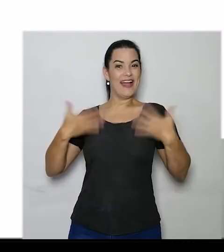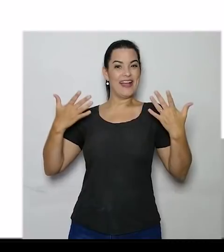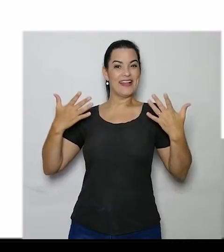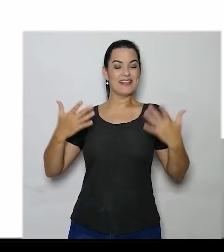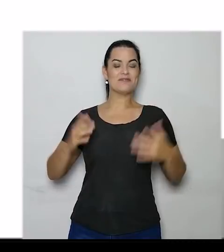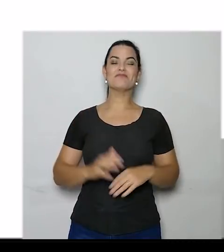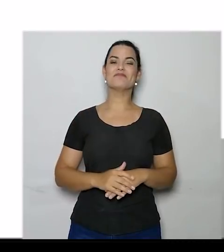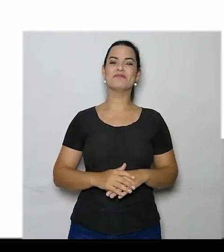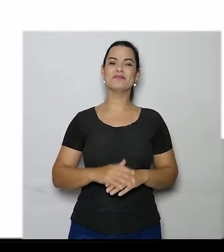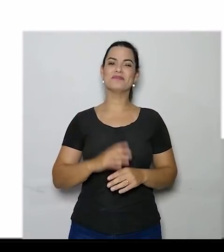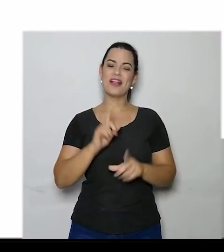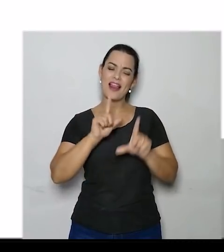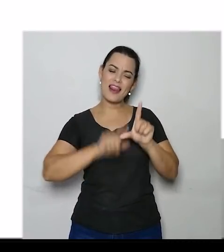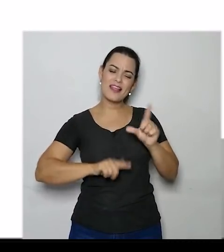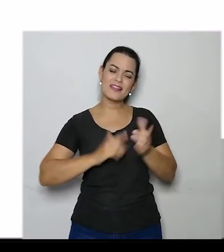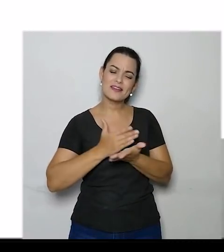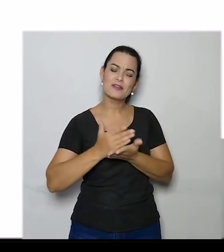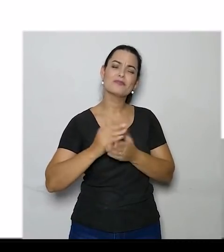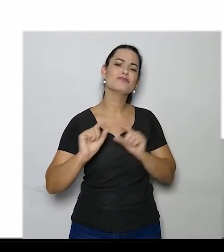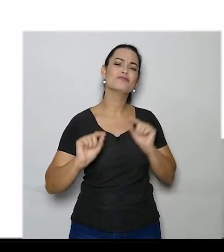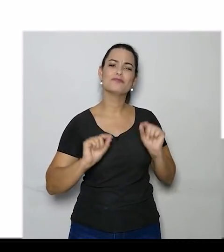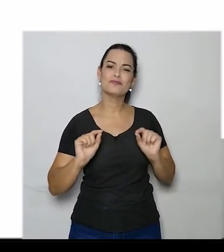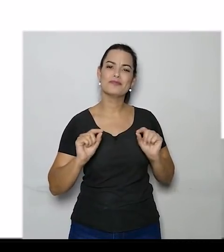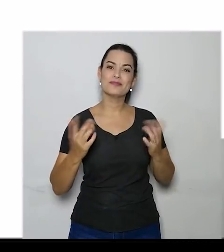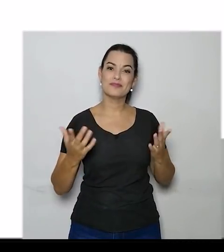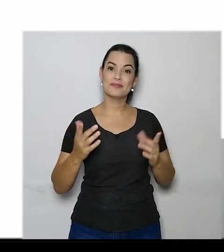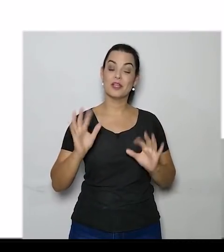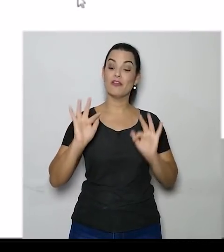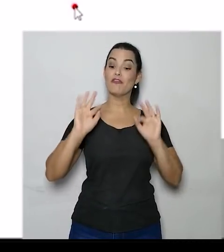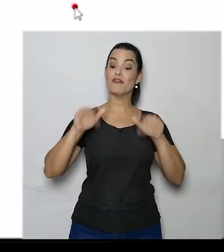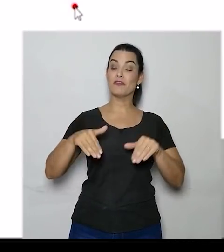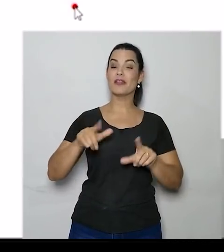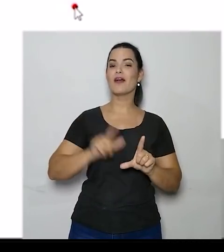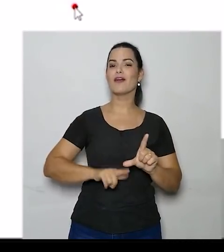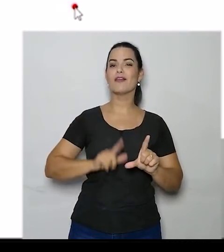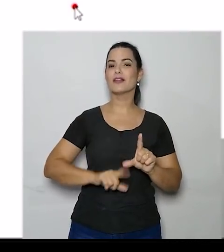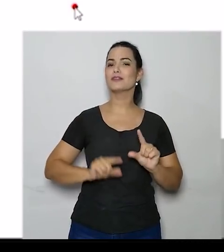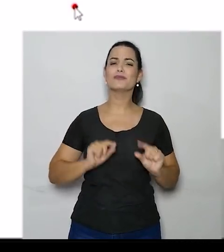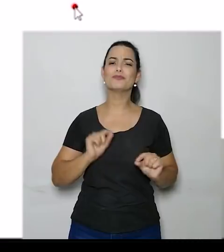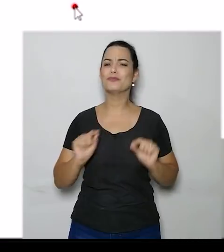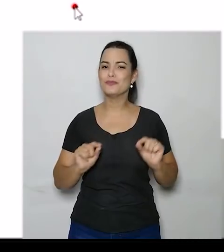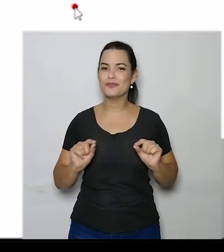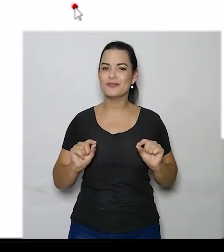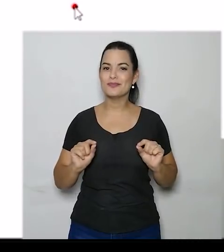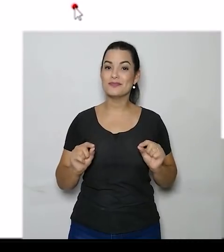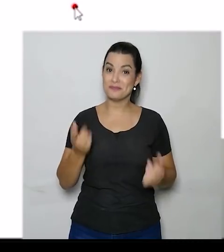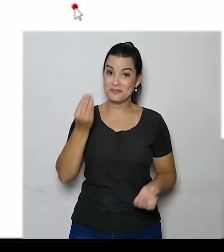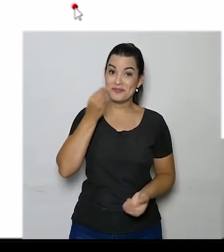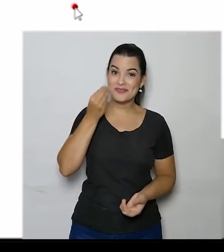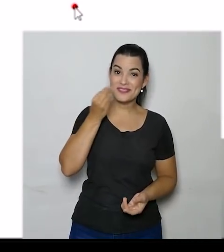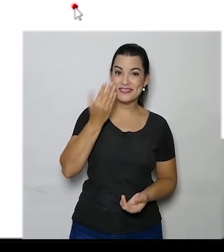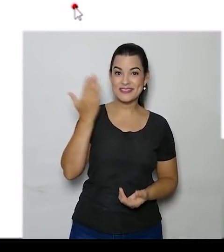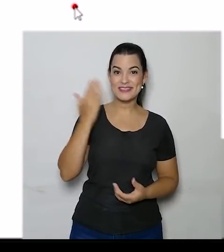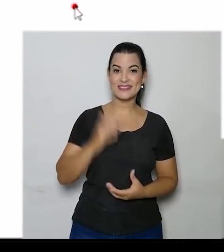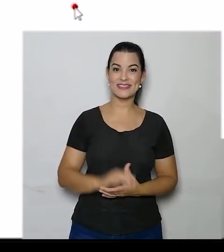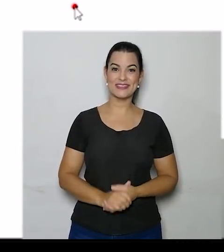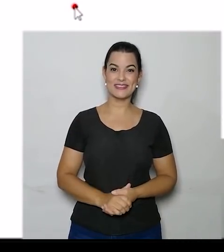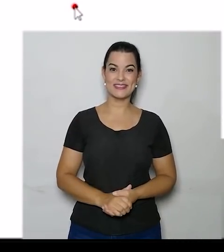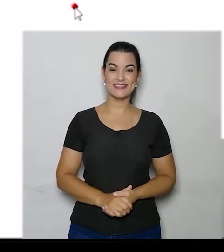letra? A alegria termina com que letra? Vamos lá, tentem encontrar.